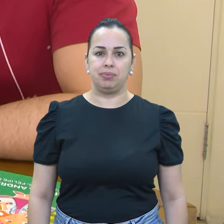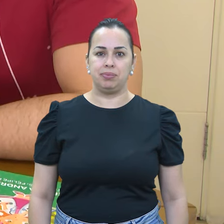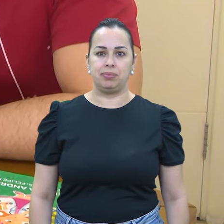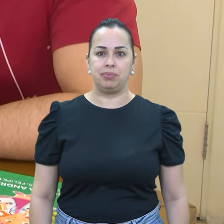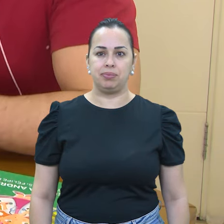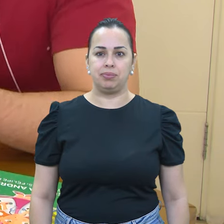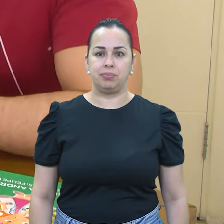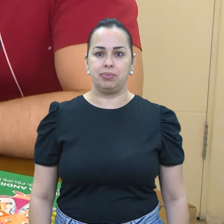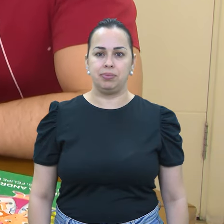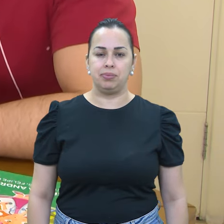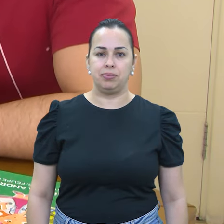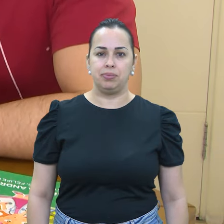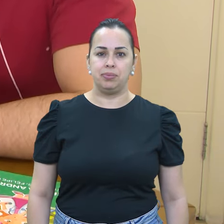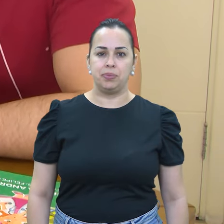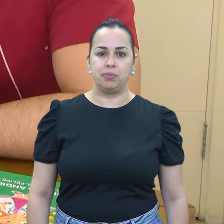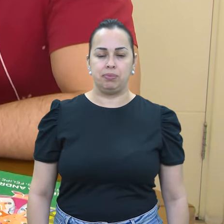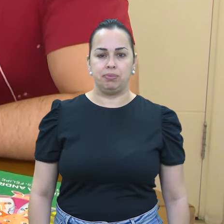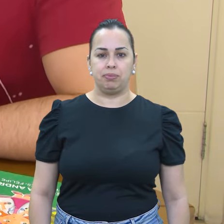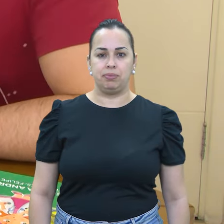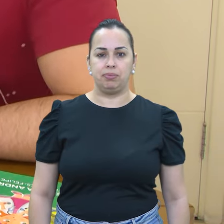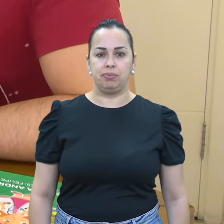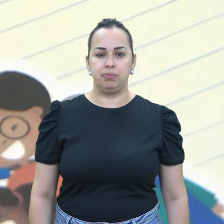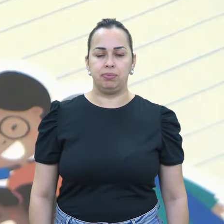coisa hoje? Corre, dá tempo ainda.